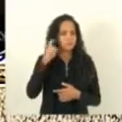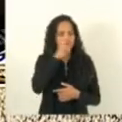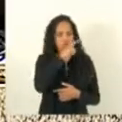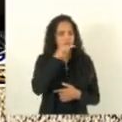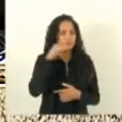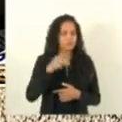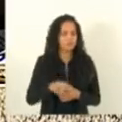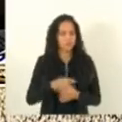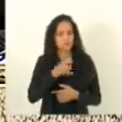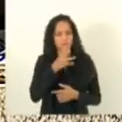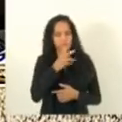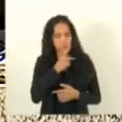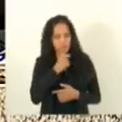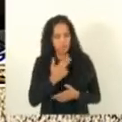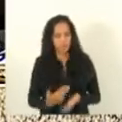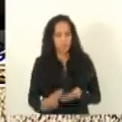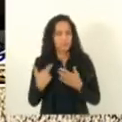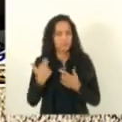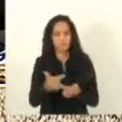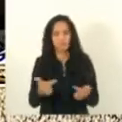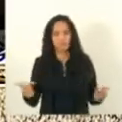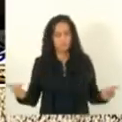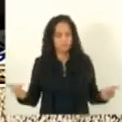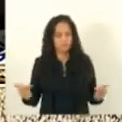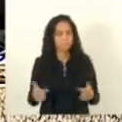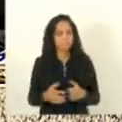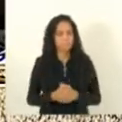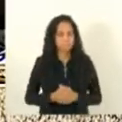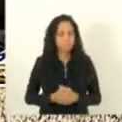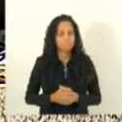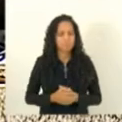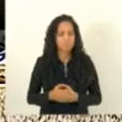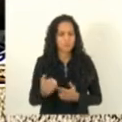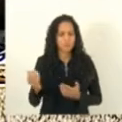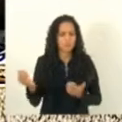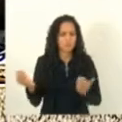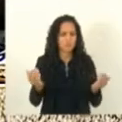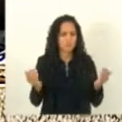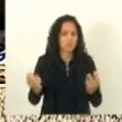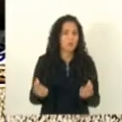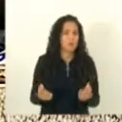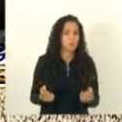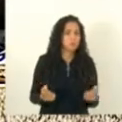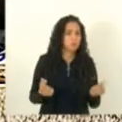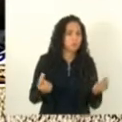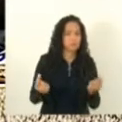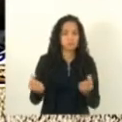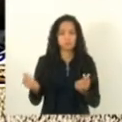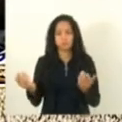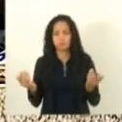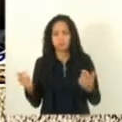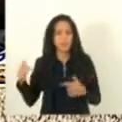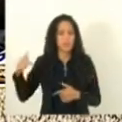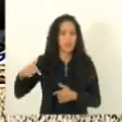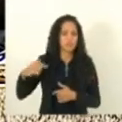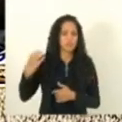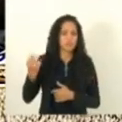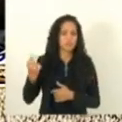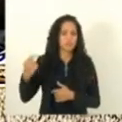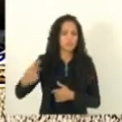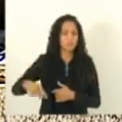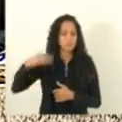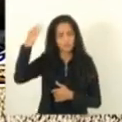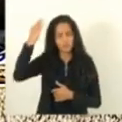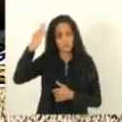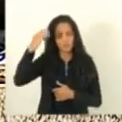em dar conta de sua responsabilidade. Basta comparar o superávit financeiro, o dinheiro em caixa e a capacidade